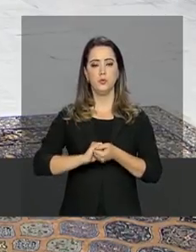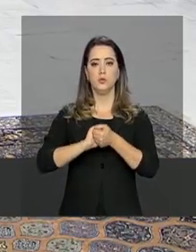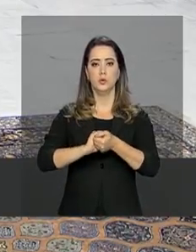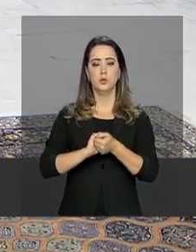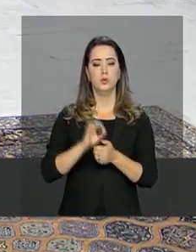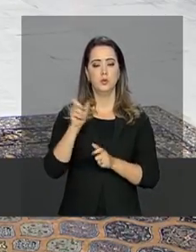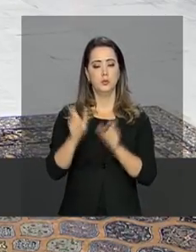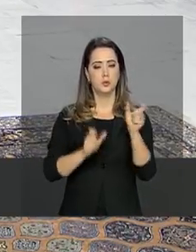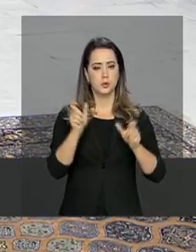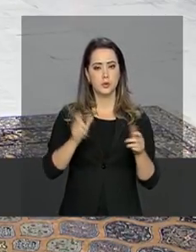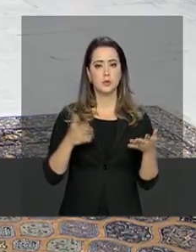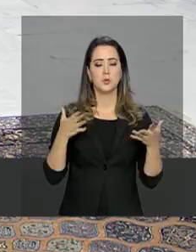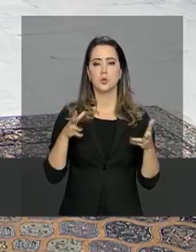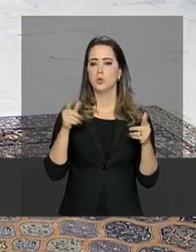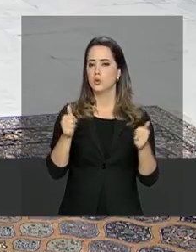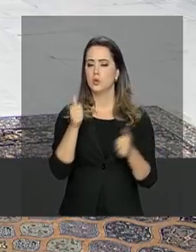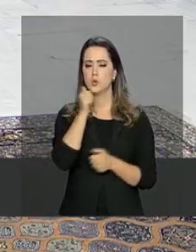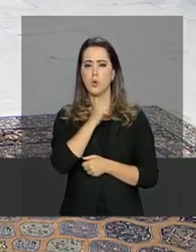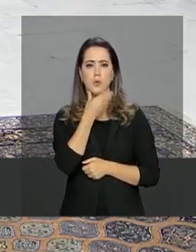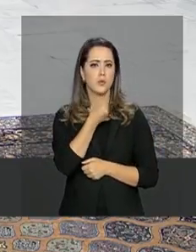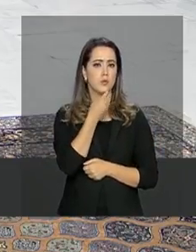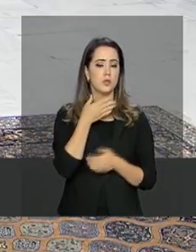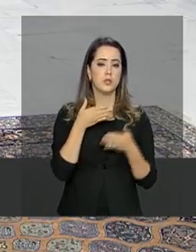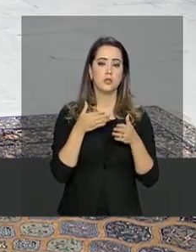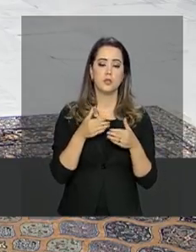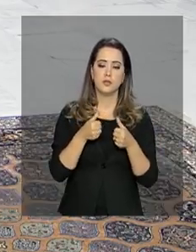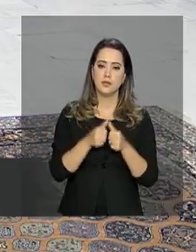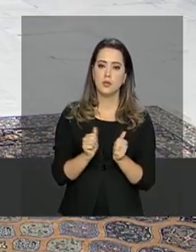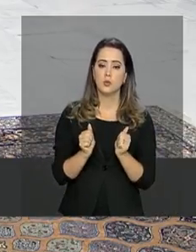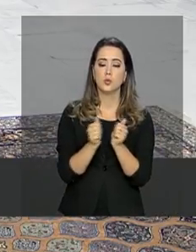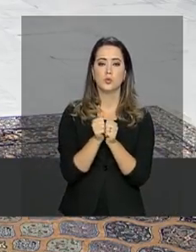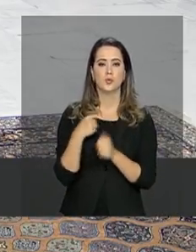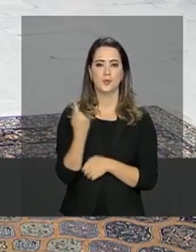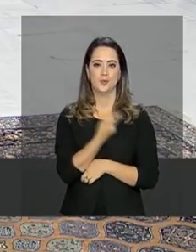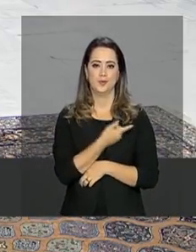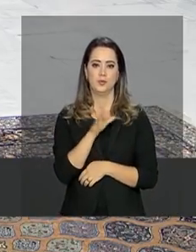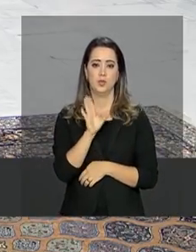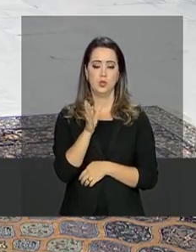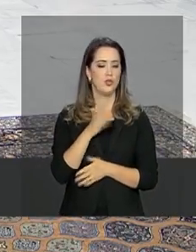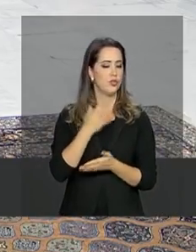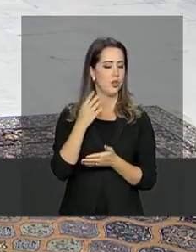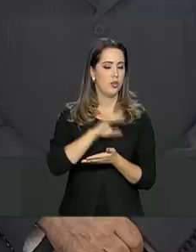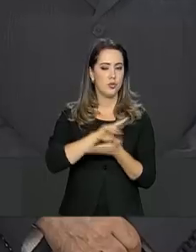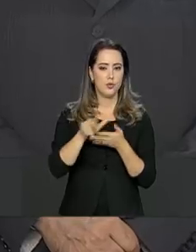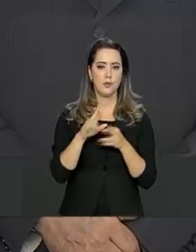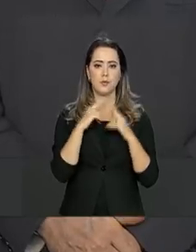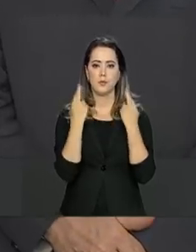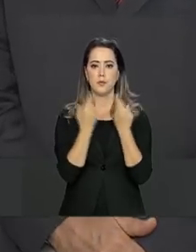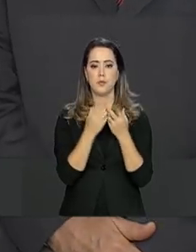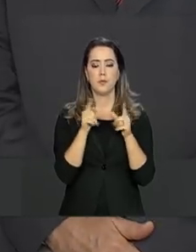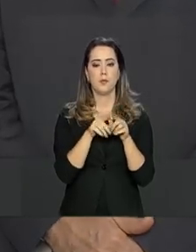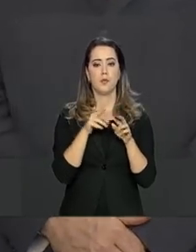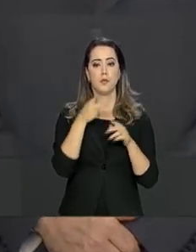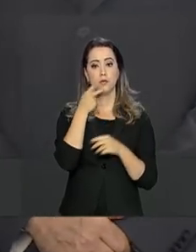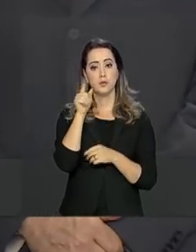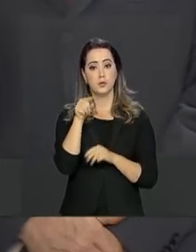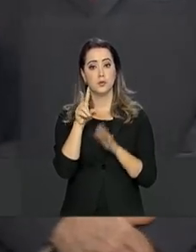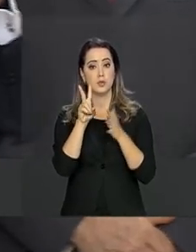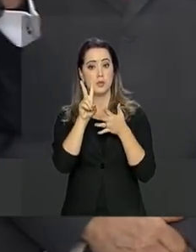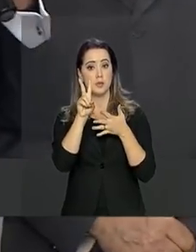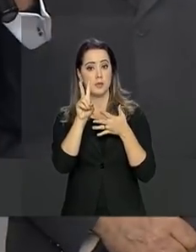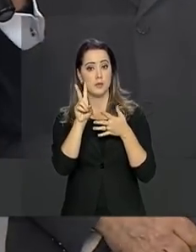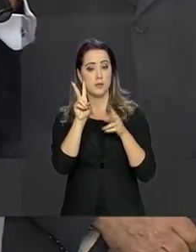todos todos os senhores e senhoras que em vários momentos estiveram conosco nós fizemos inúmeras reuniões a respeito deste tema